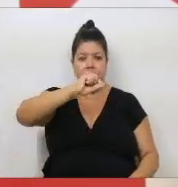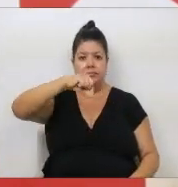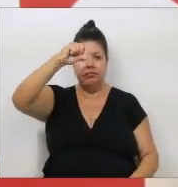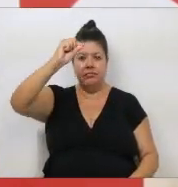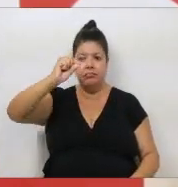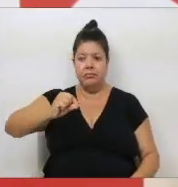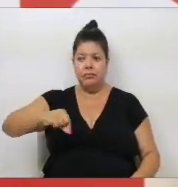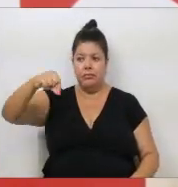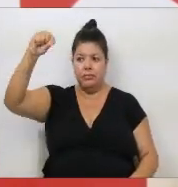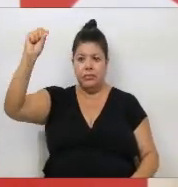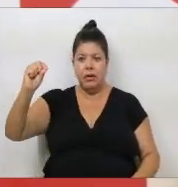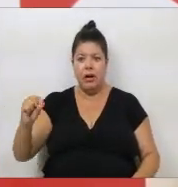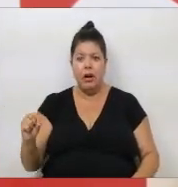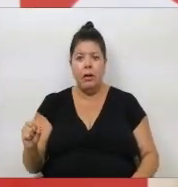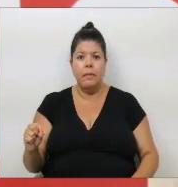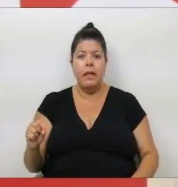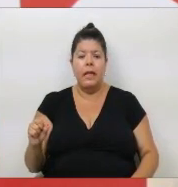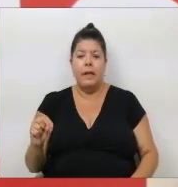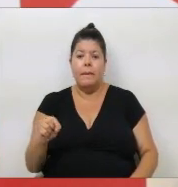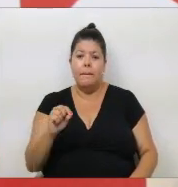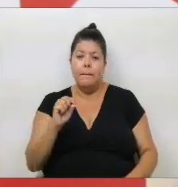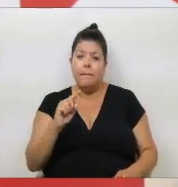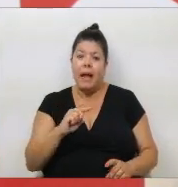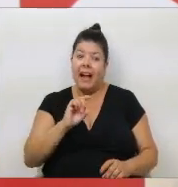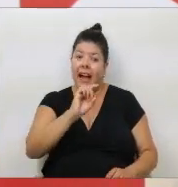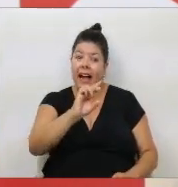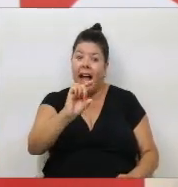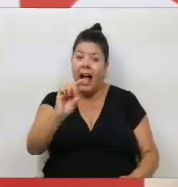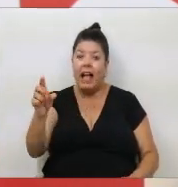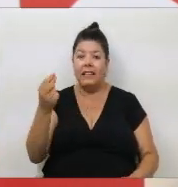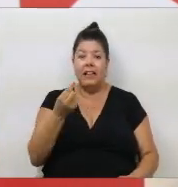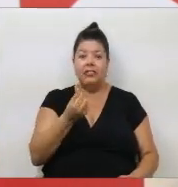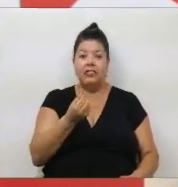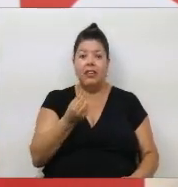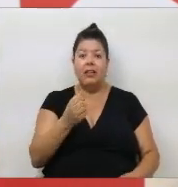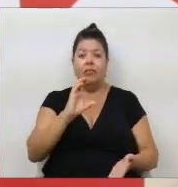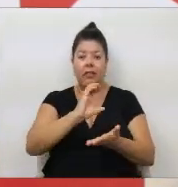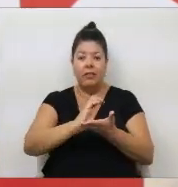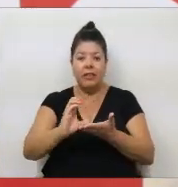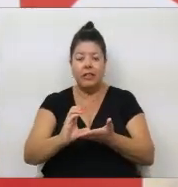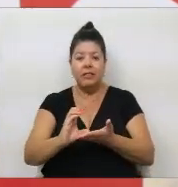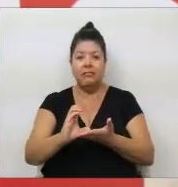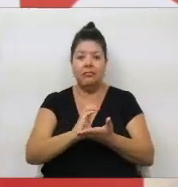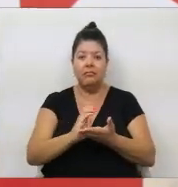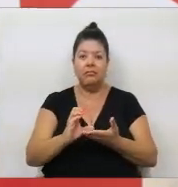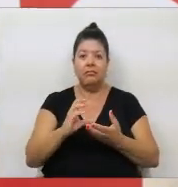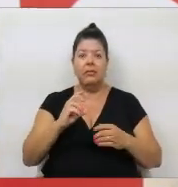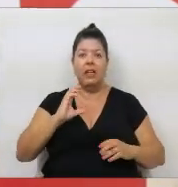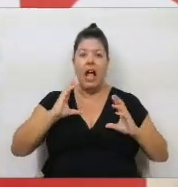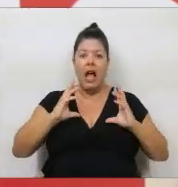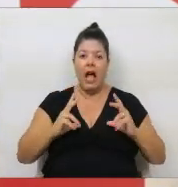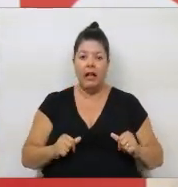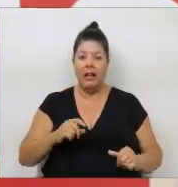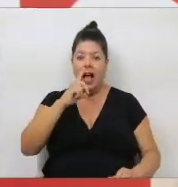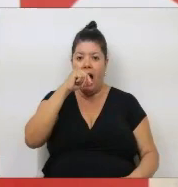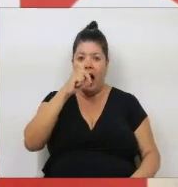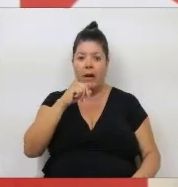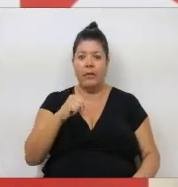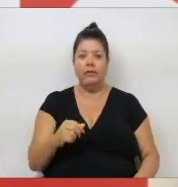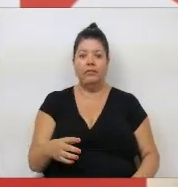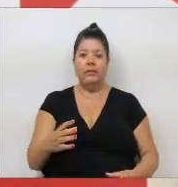que costuma-se dizer que para cada real investido no saneamento, se economiza R$4 com a saúde da